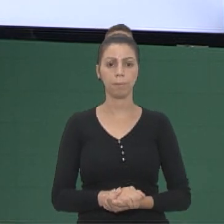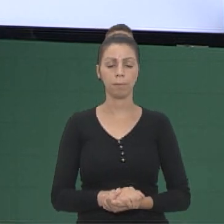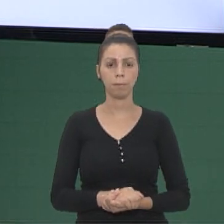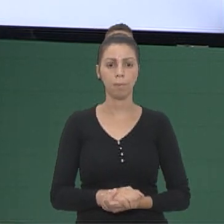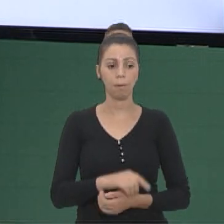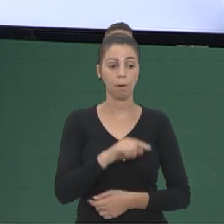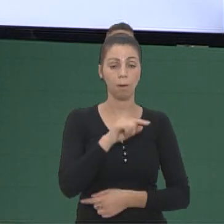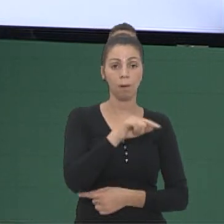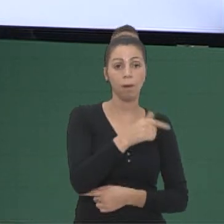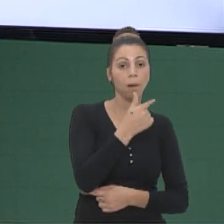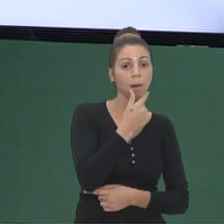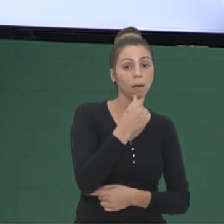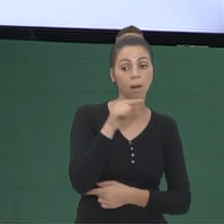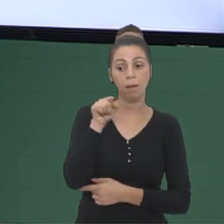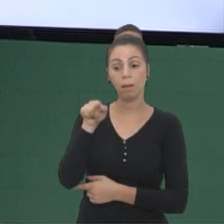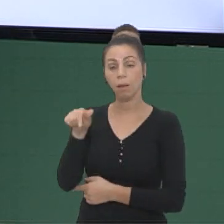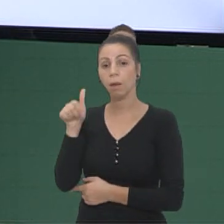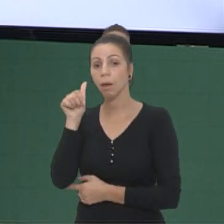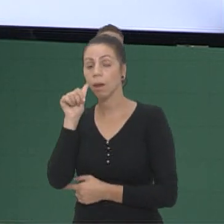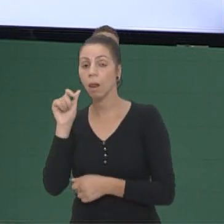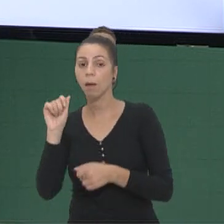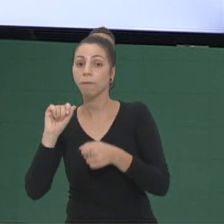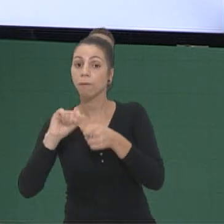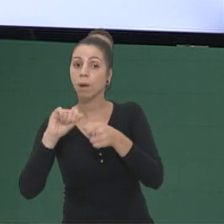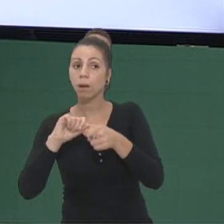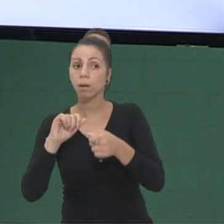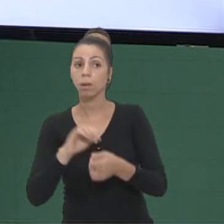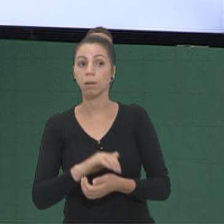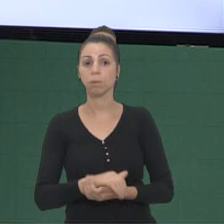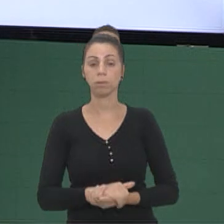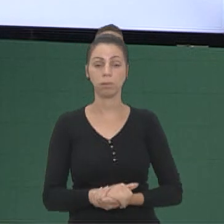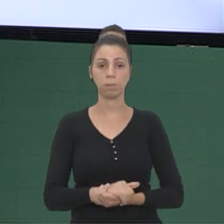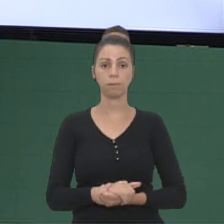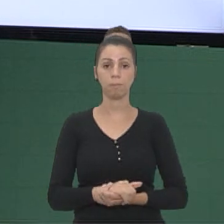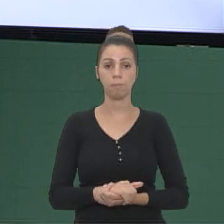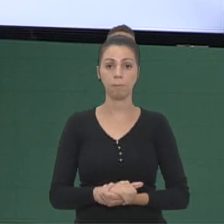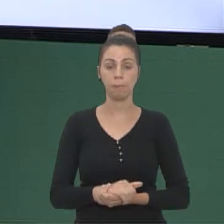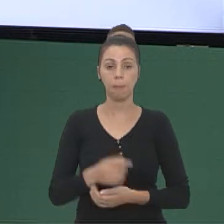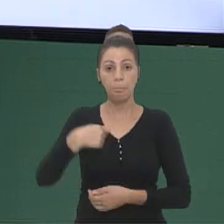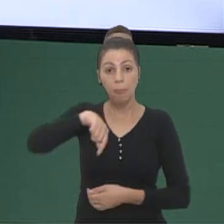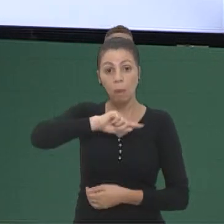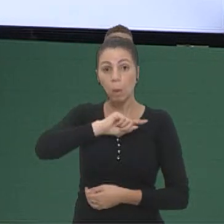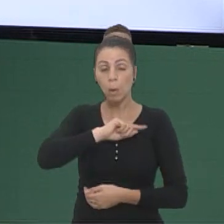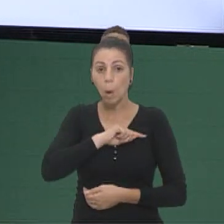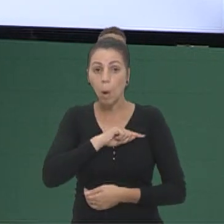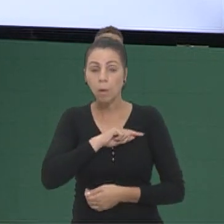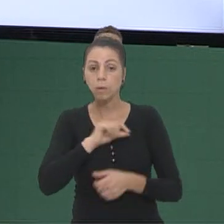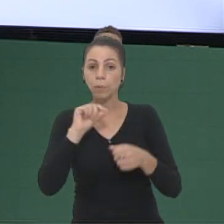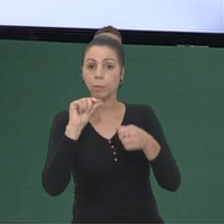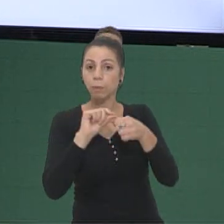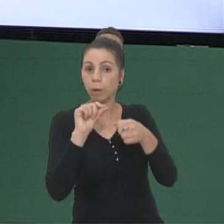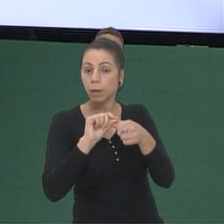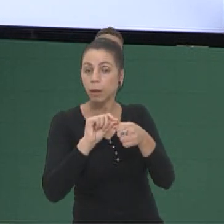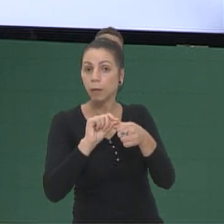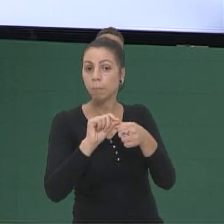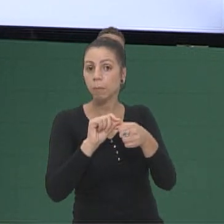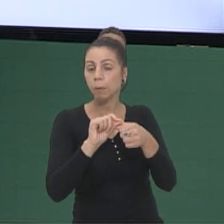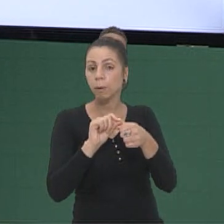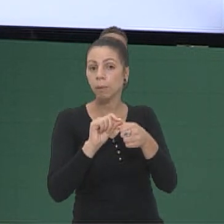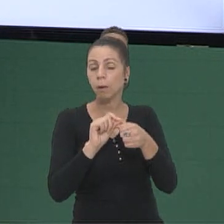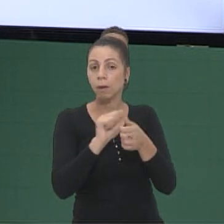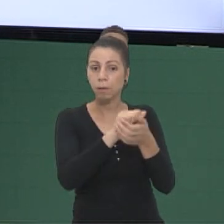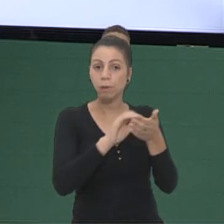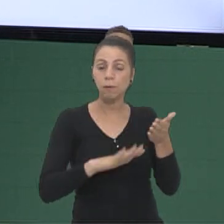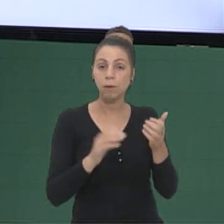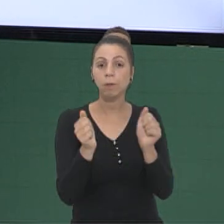ela fará. Nosotros haremos los ejercicios juntos, faremos. Vosotros hareis, eles e